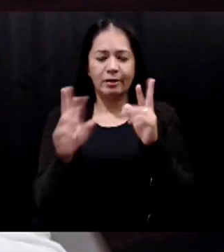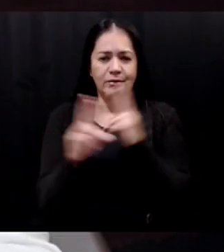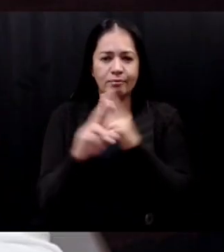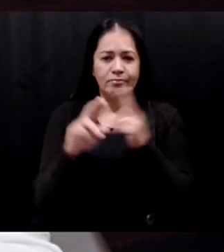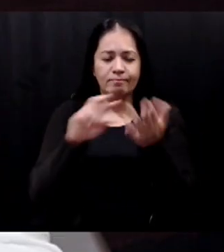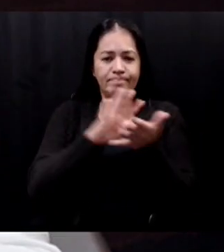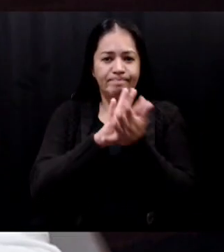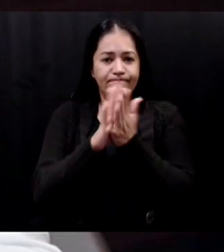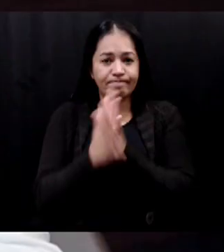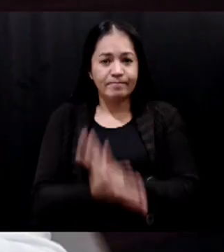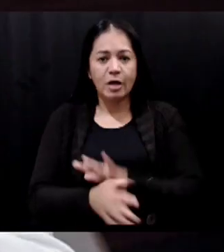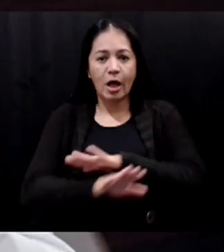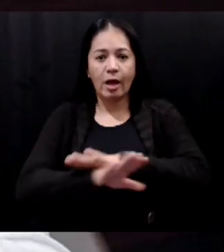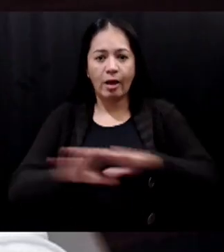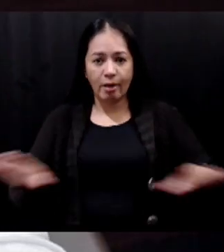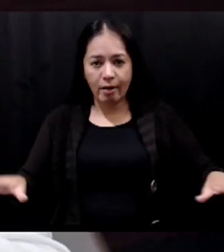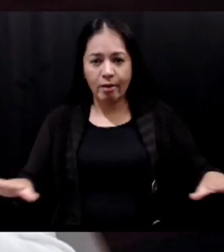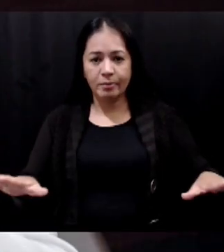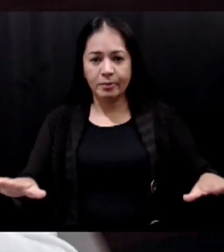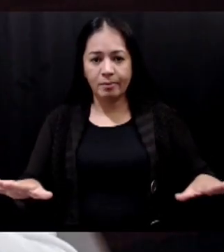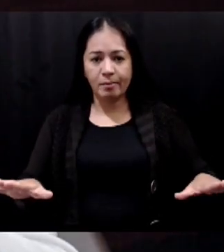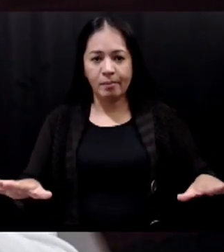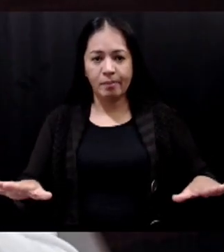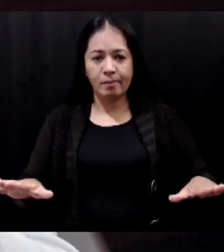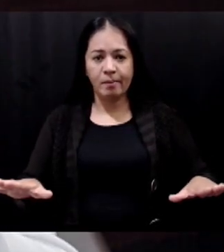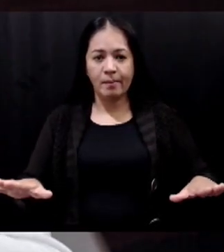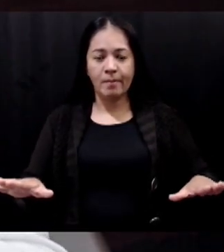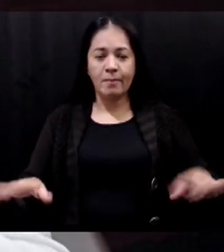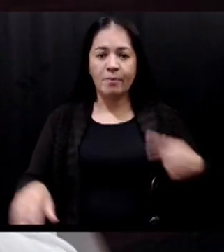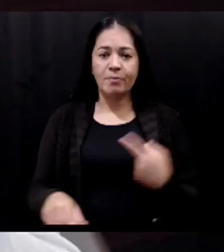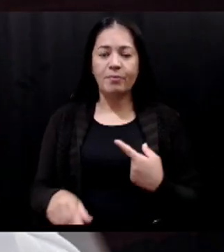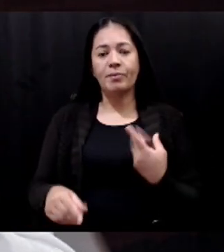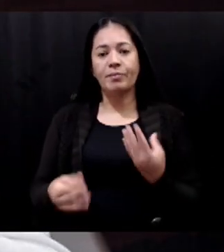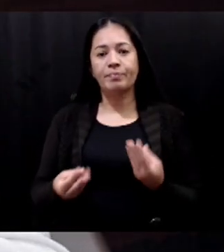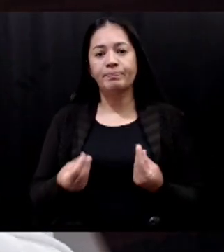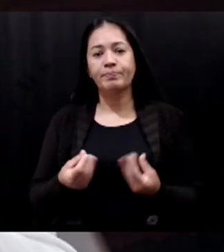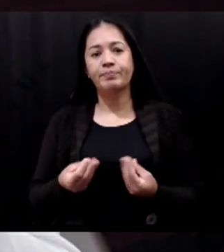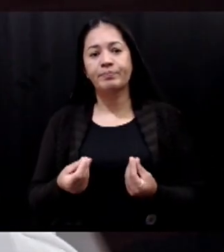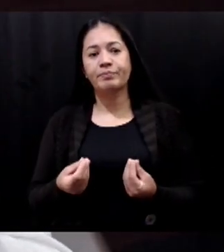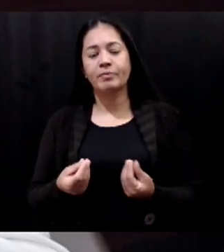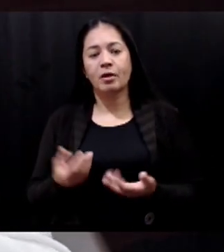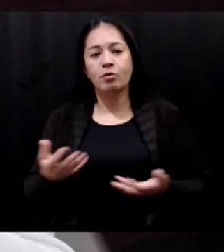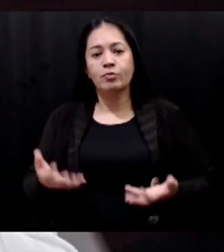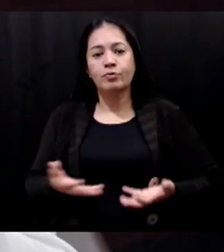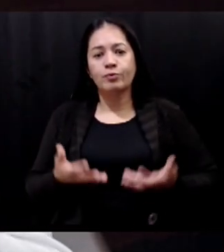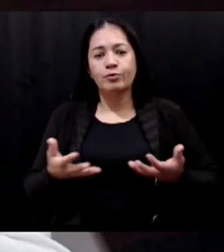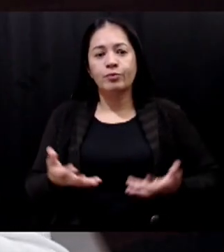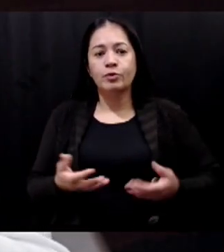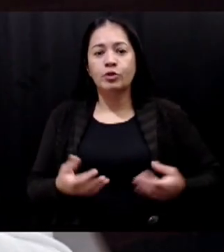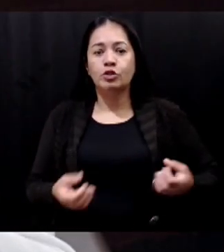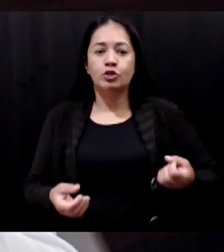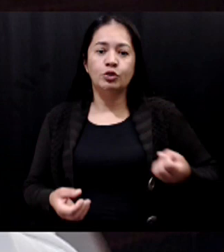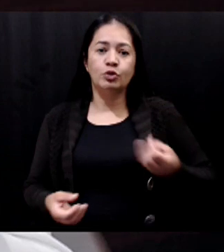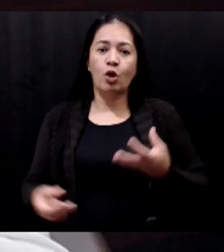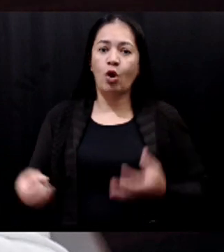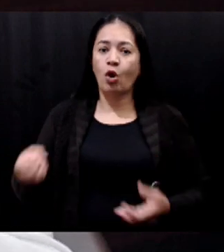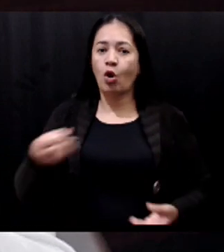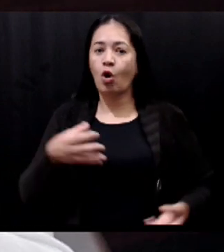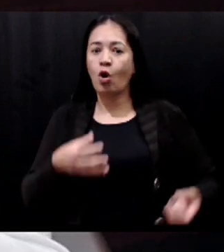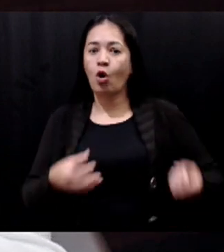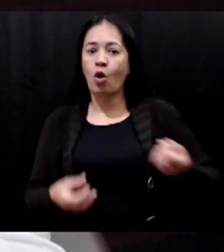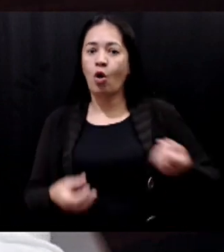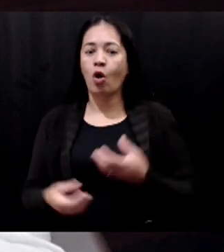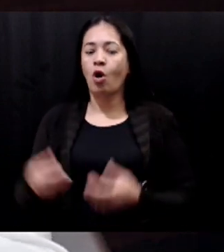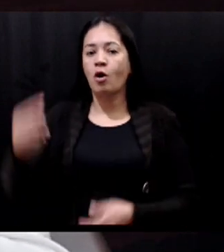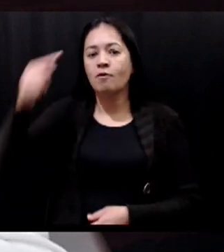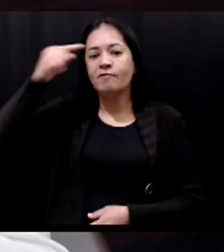né? E a gente vai alimentando novas ideias, novas percepções. Isso exige